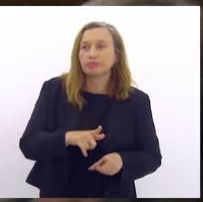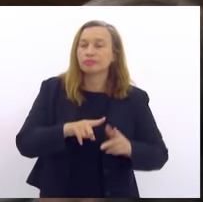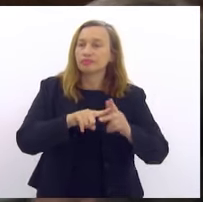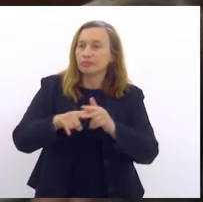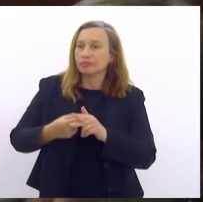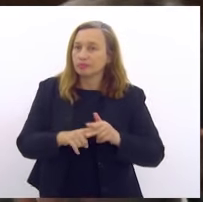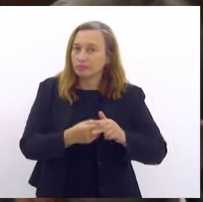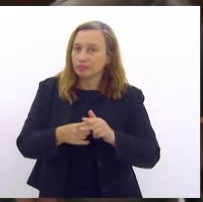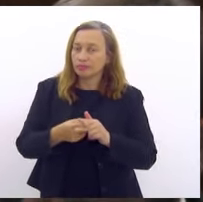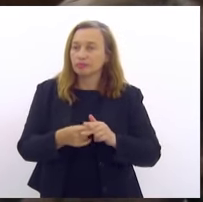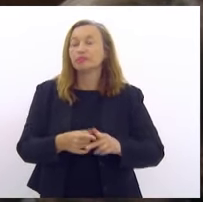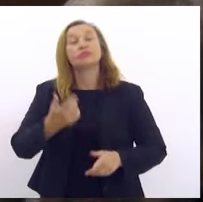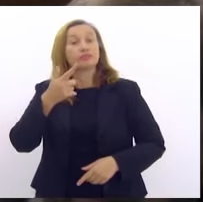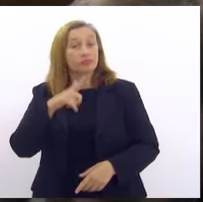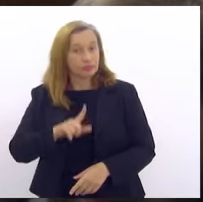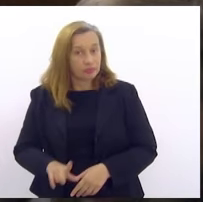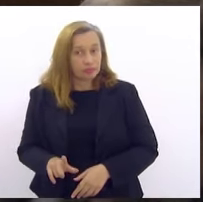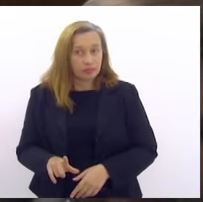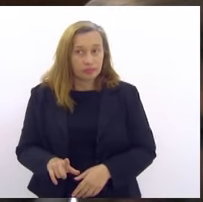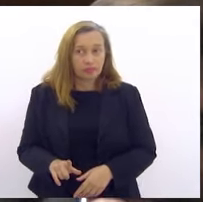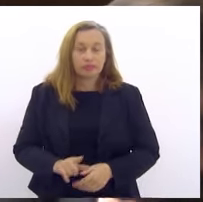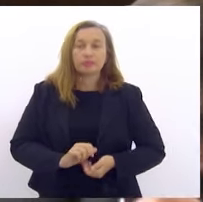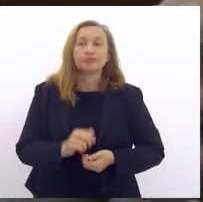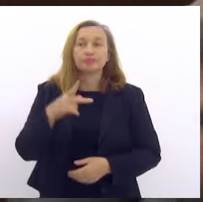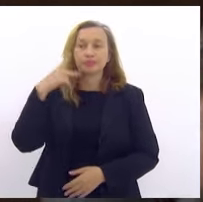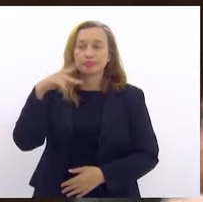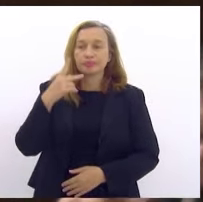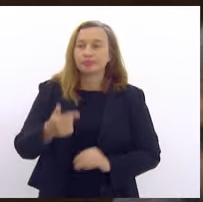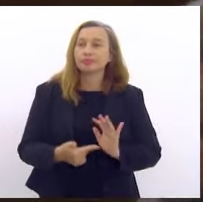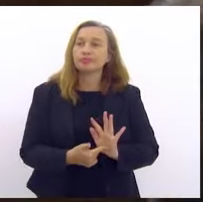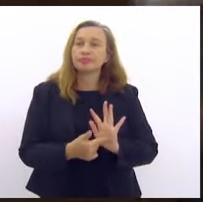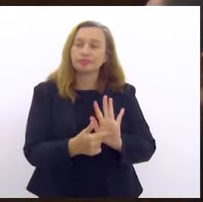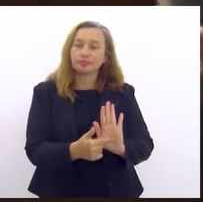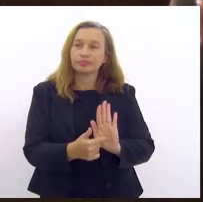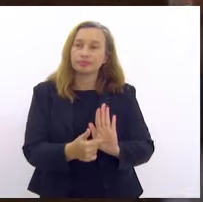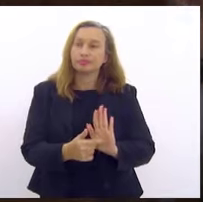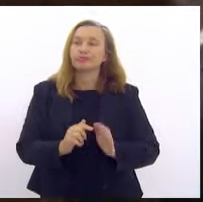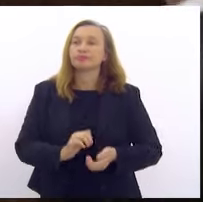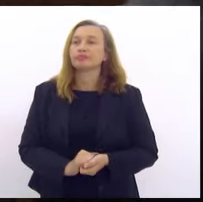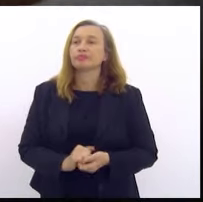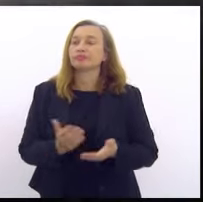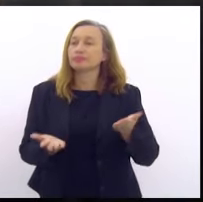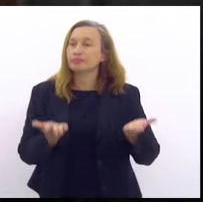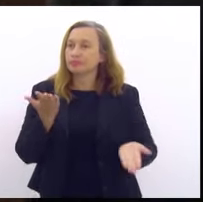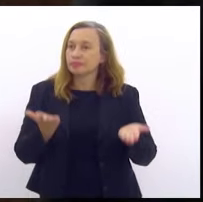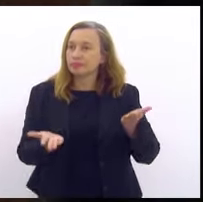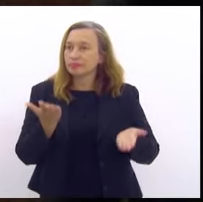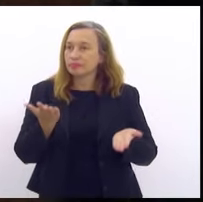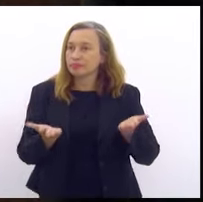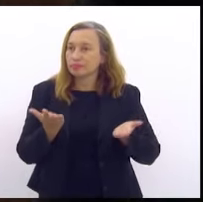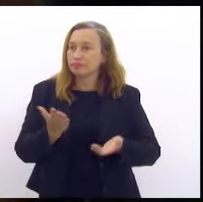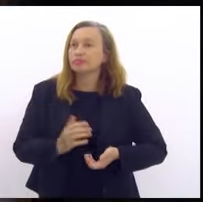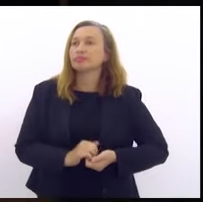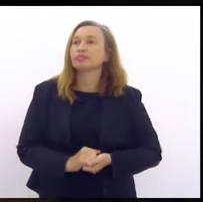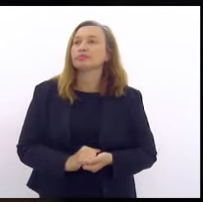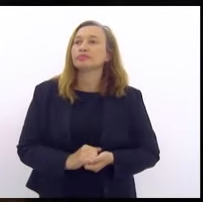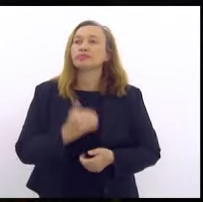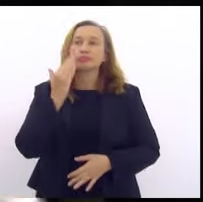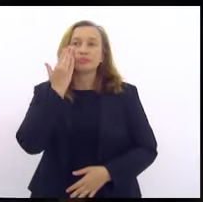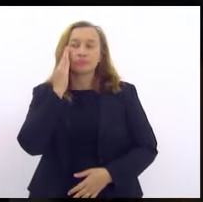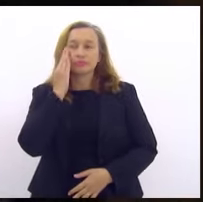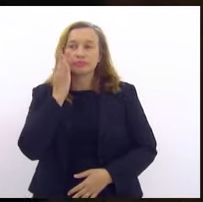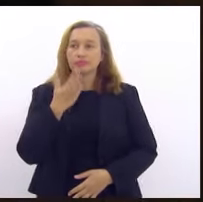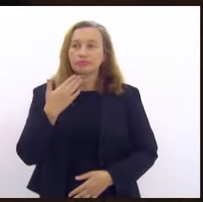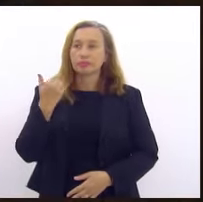ajuste e, mais uma vez, o Parlamento demonstrando o seu equilíbrio, a sua maturidade, chegando num entendimento.